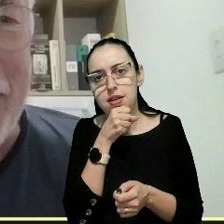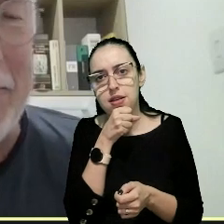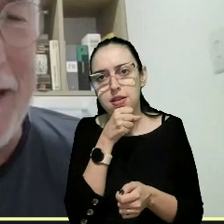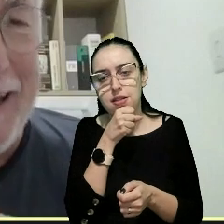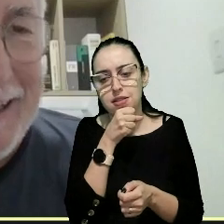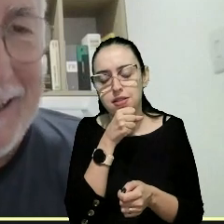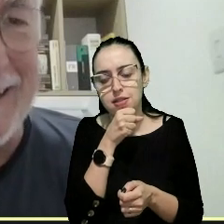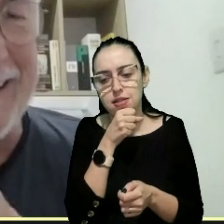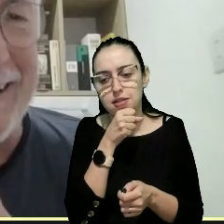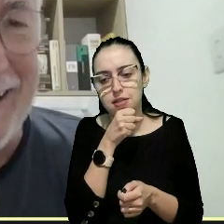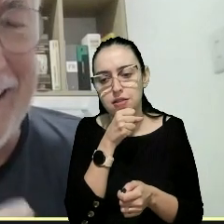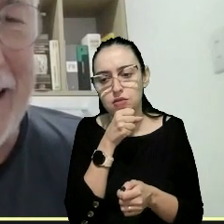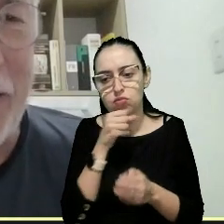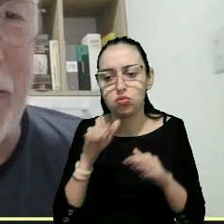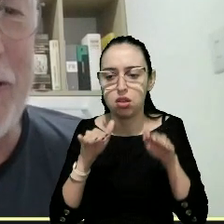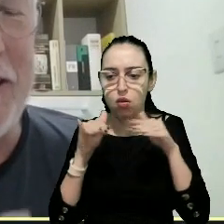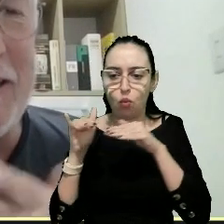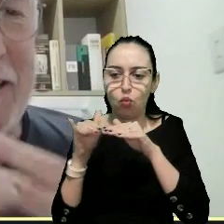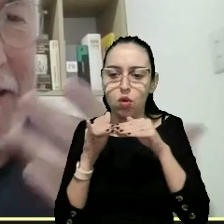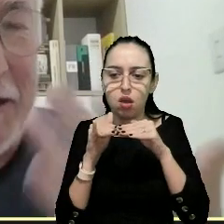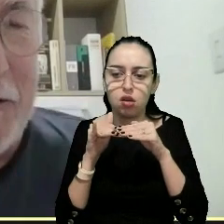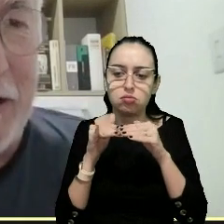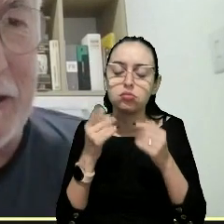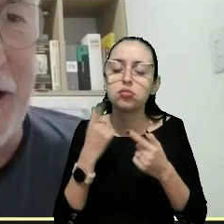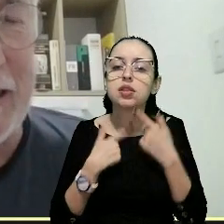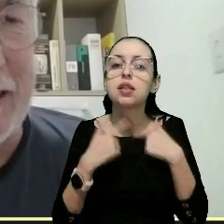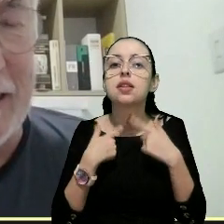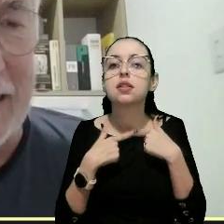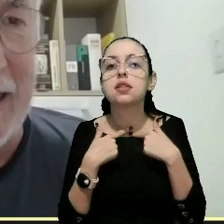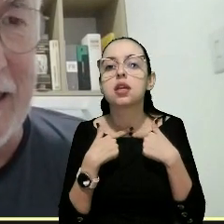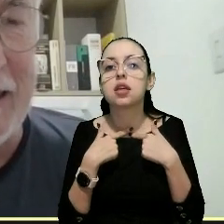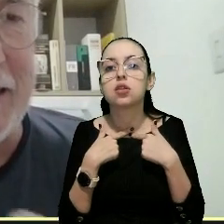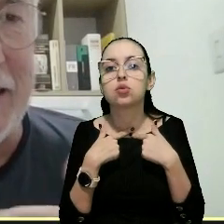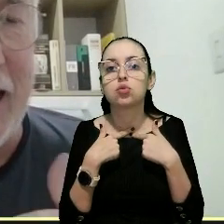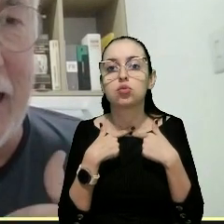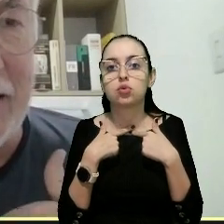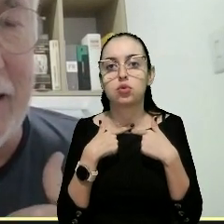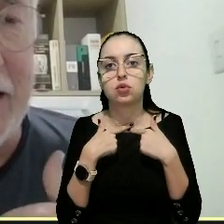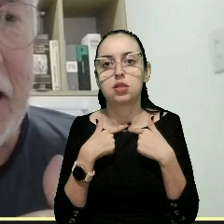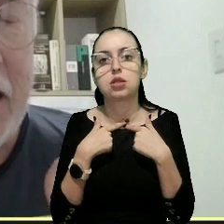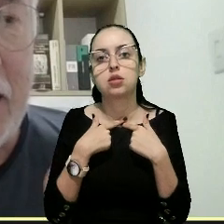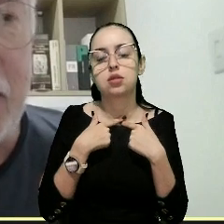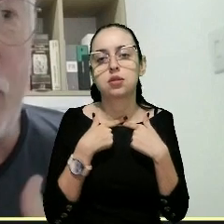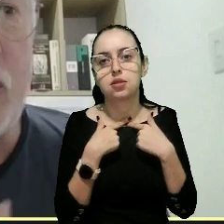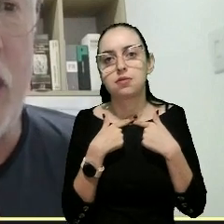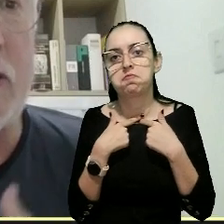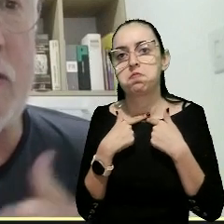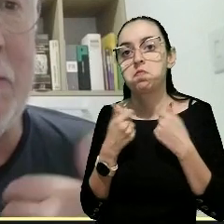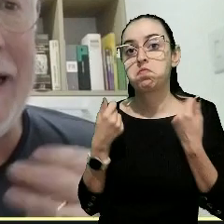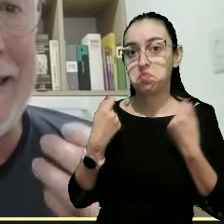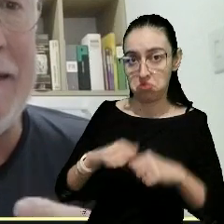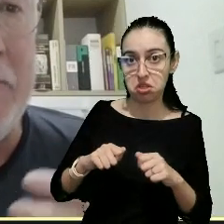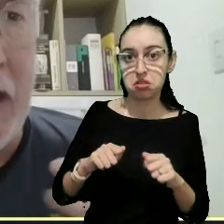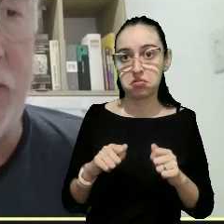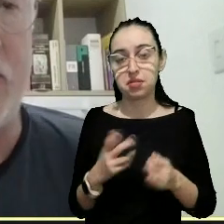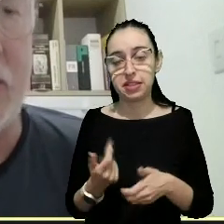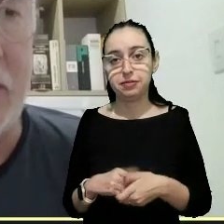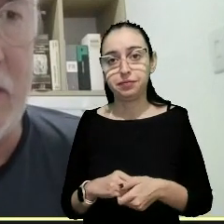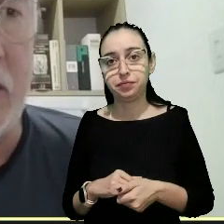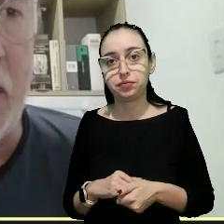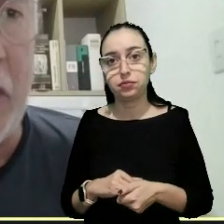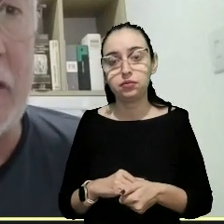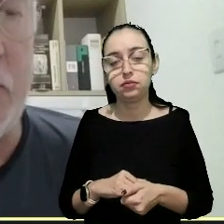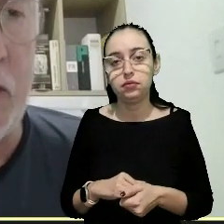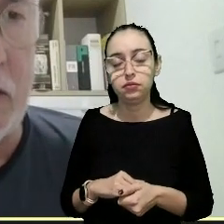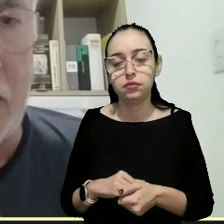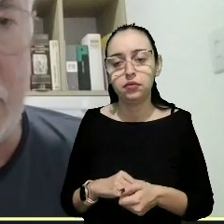para ter uma velhice, né? Condizente com as nossas necessidades e com os nossos merecimentos.